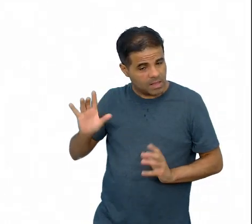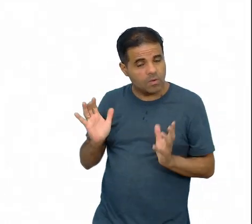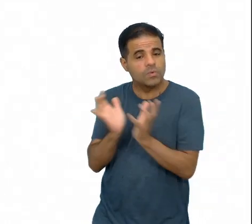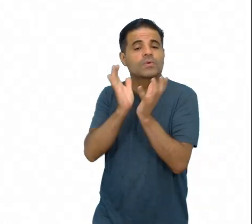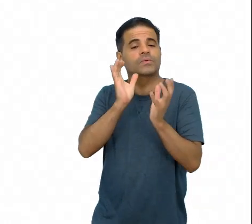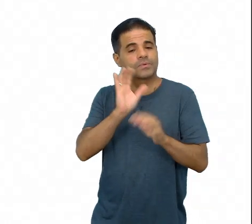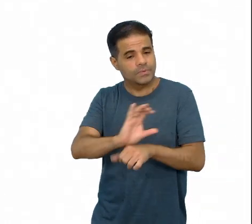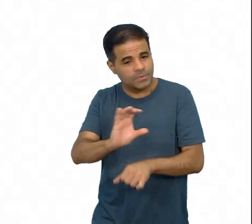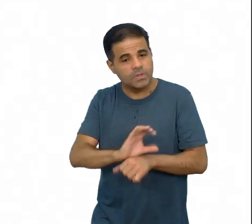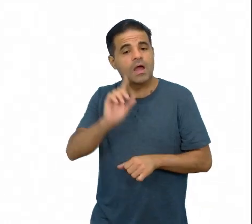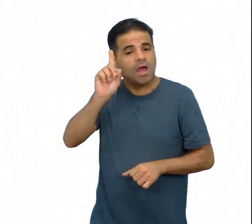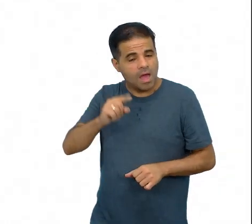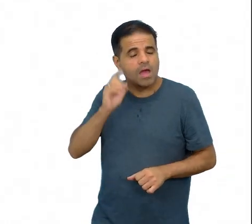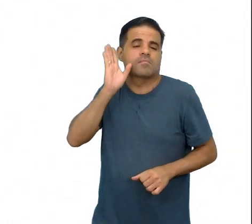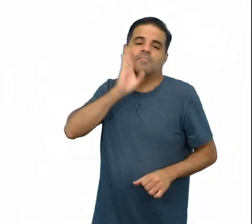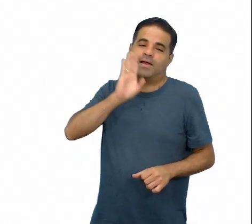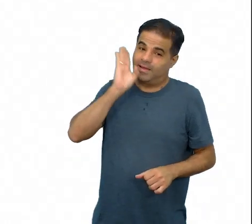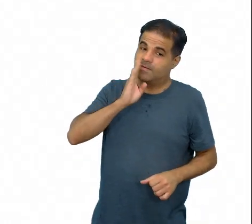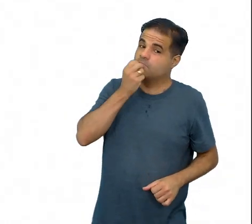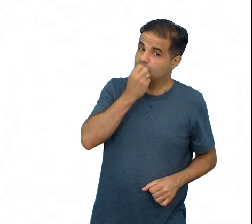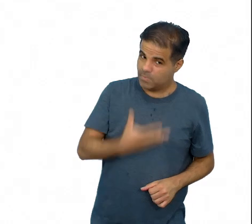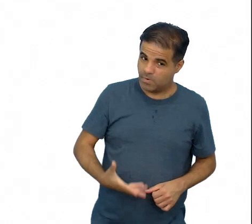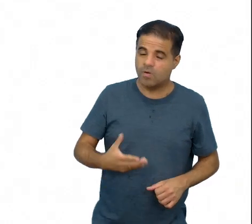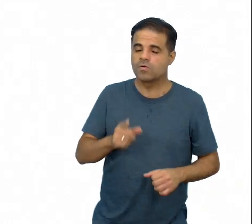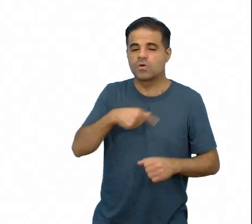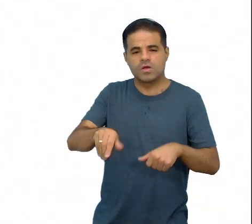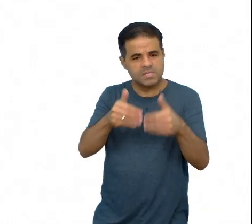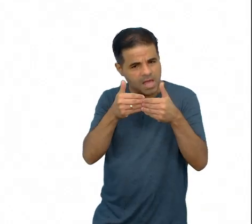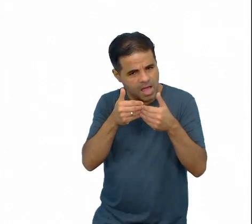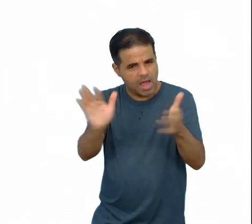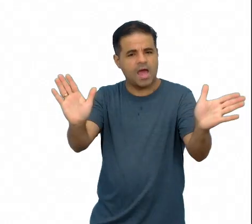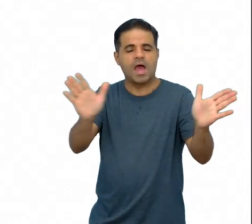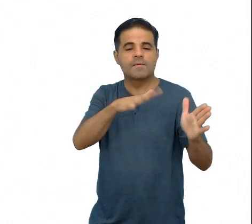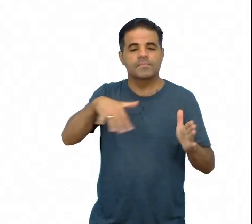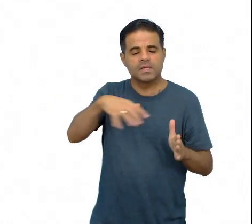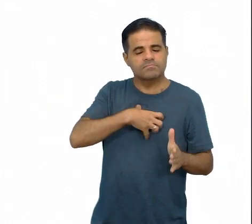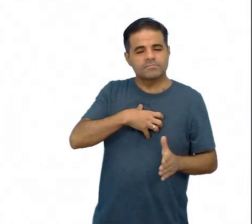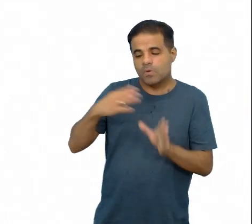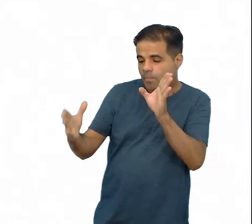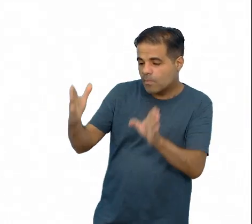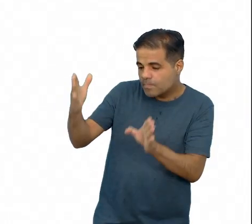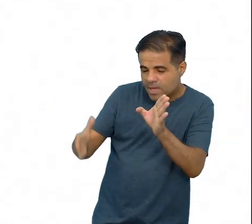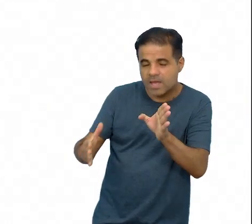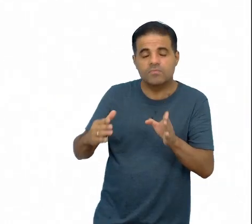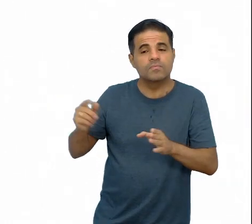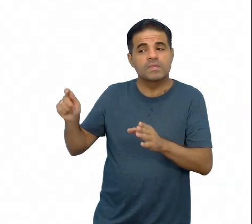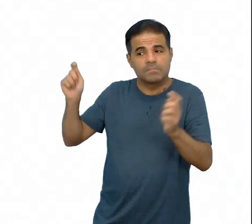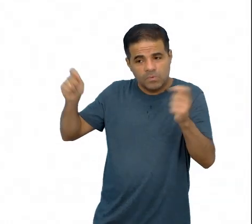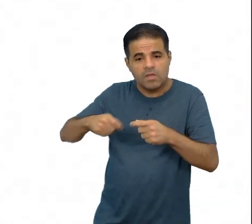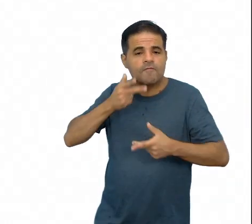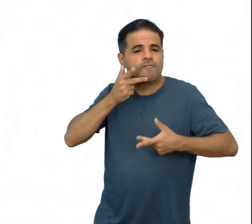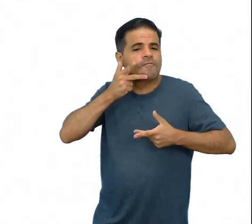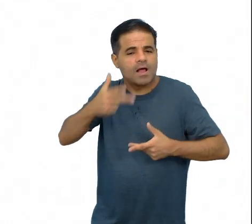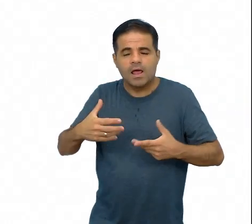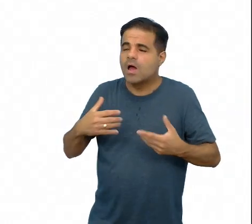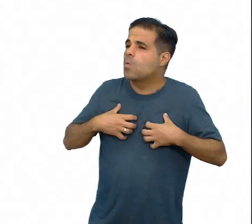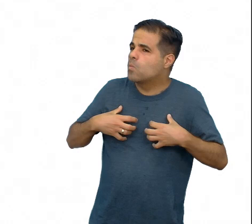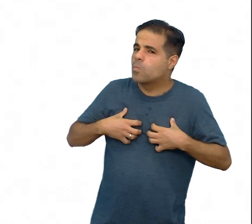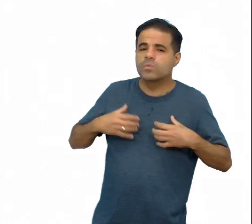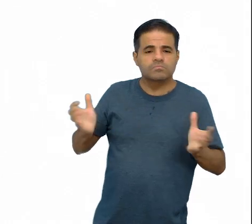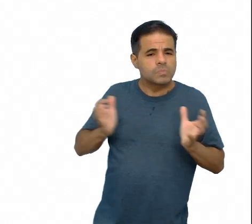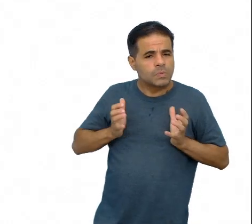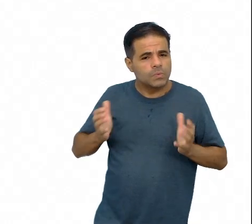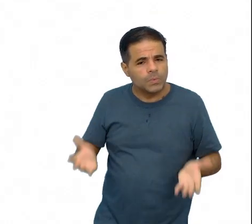grupos. Tá? Isso que é bacana, né? Quando a gente abre esse momento deles falarem, né, do quanto que é